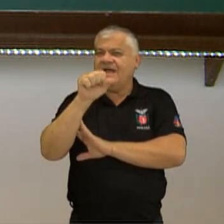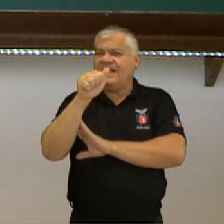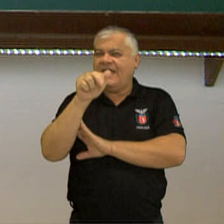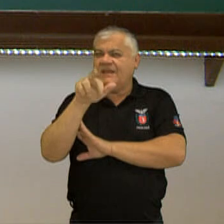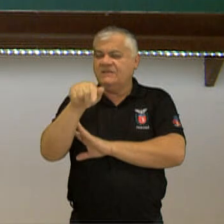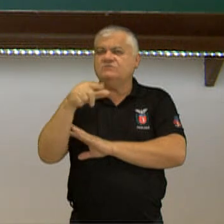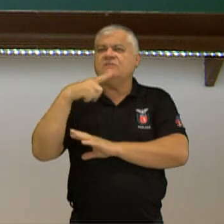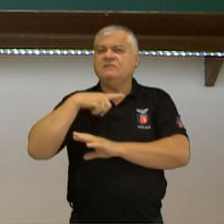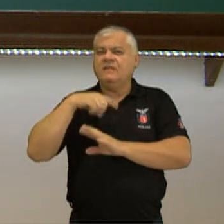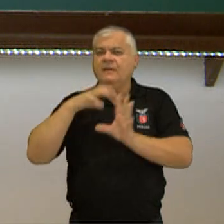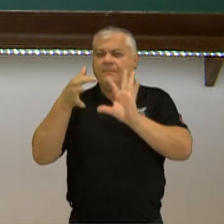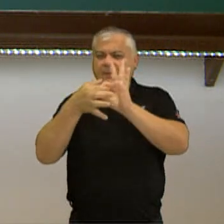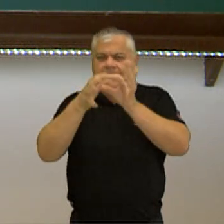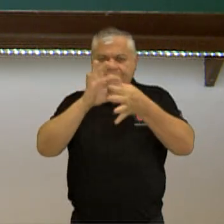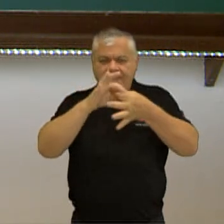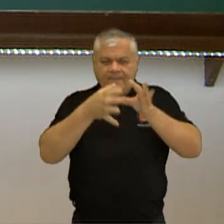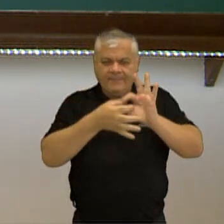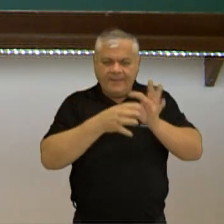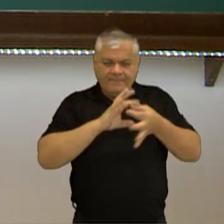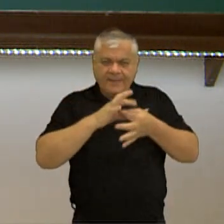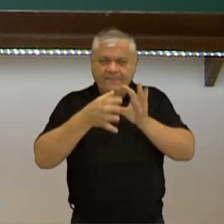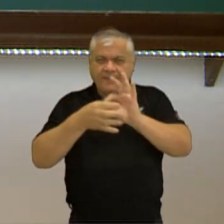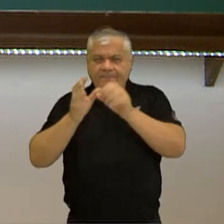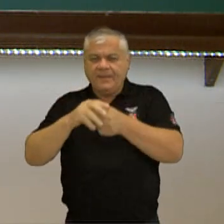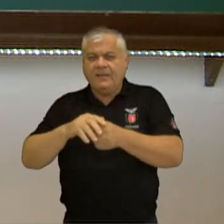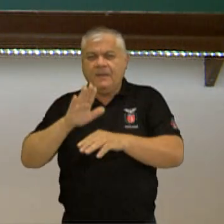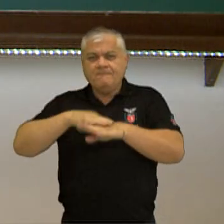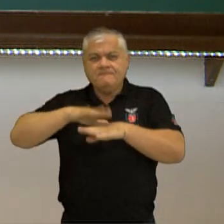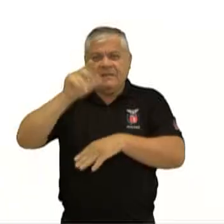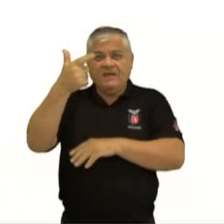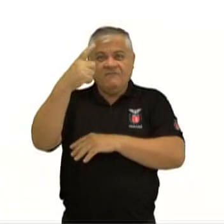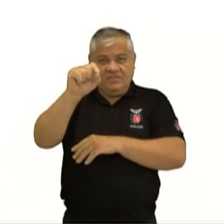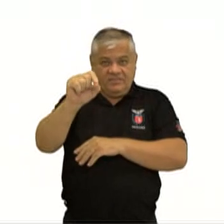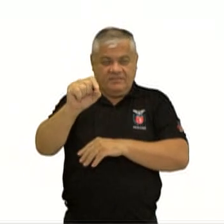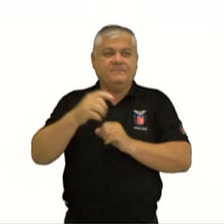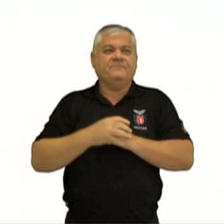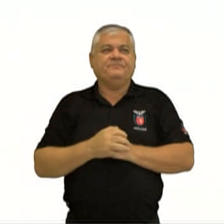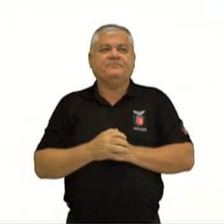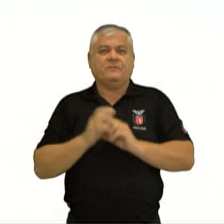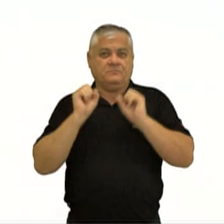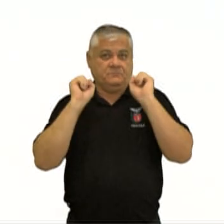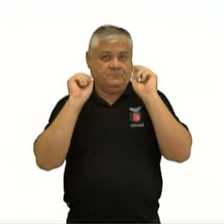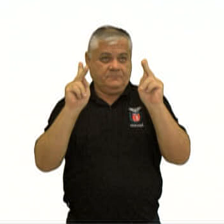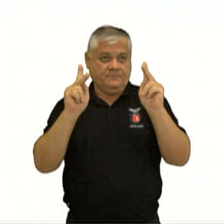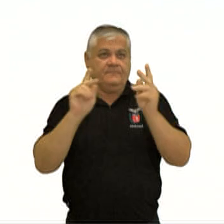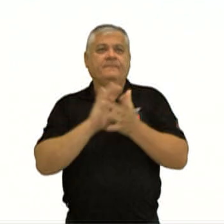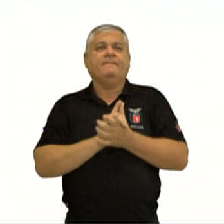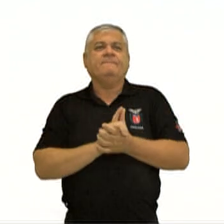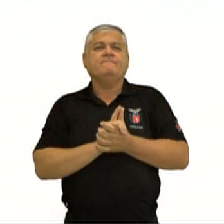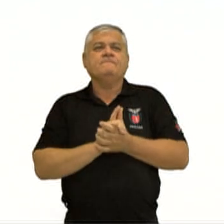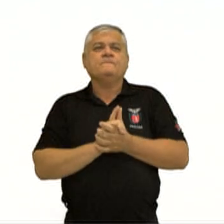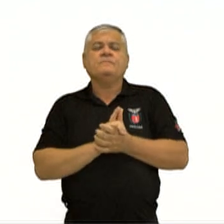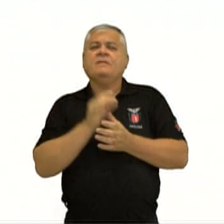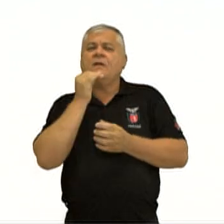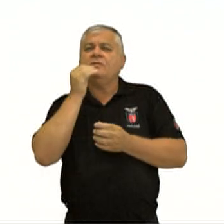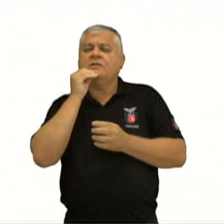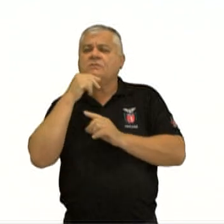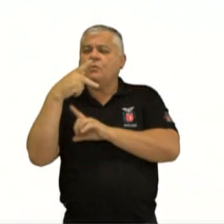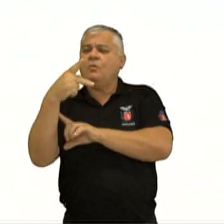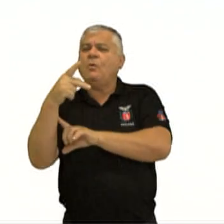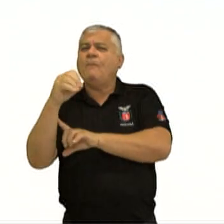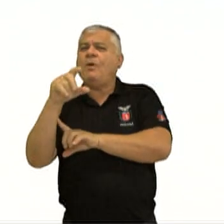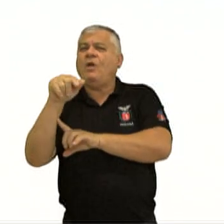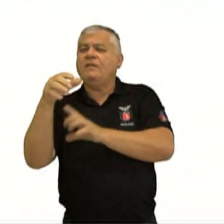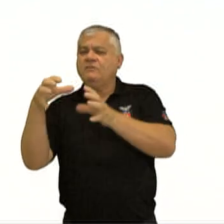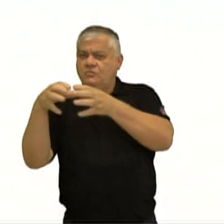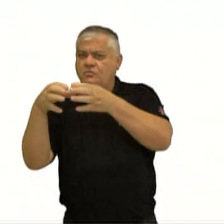que são ligações glicosídicas com mais de 20 monossacarídeos. Beleza? Dentre os polissacarídeos, aquele